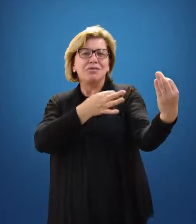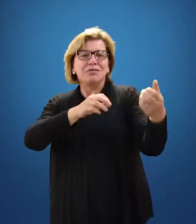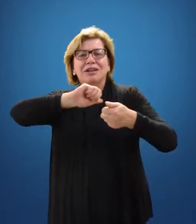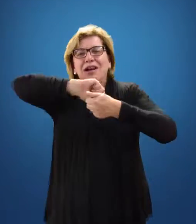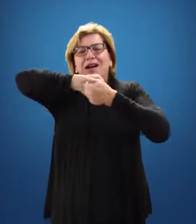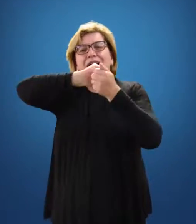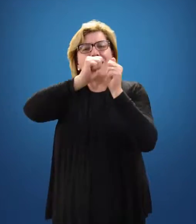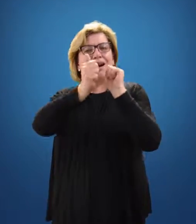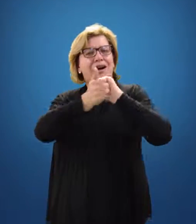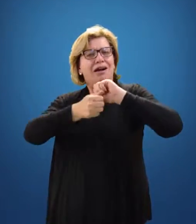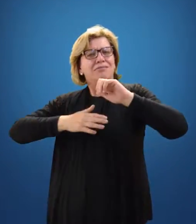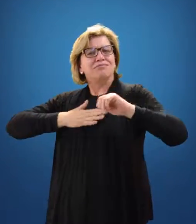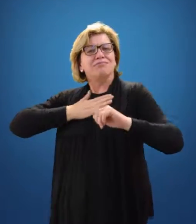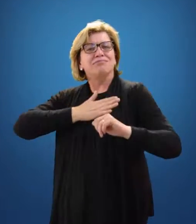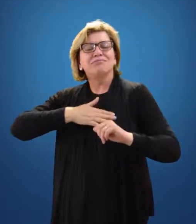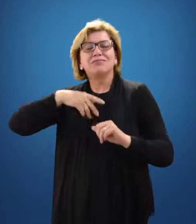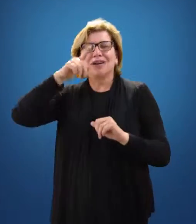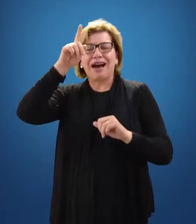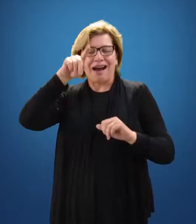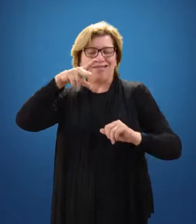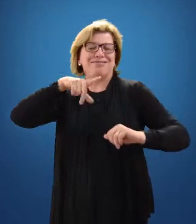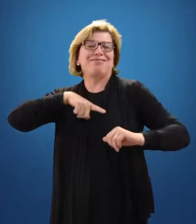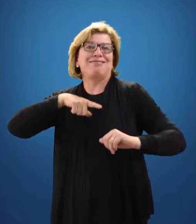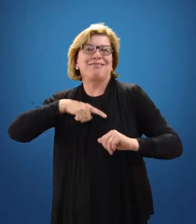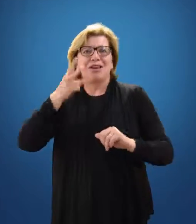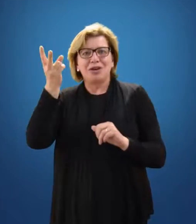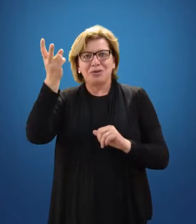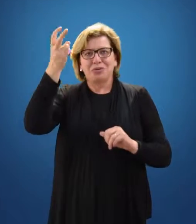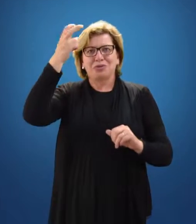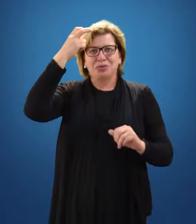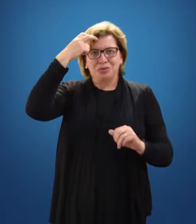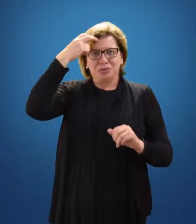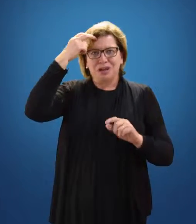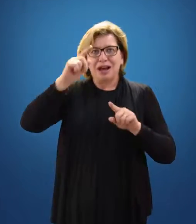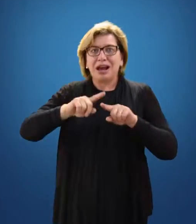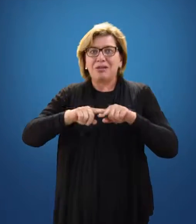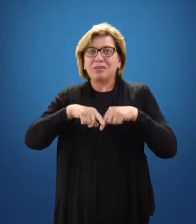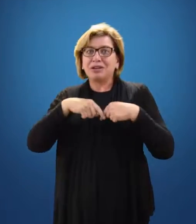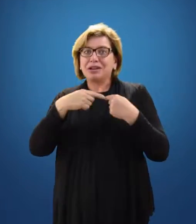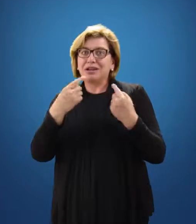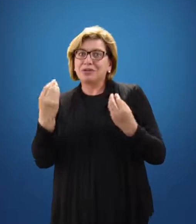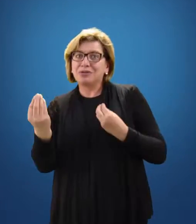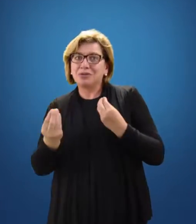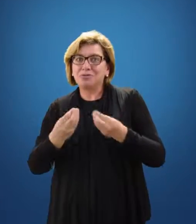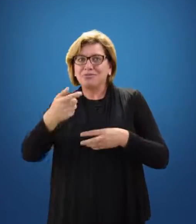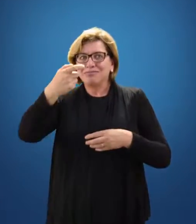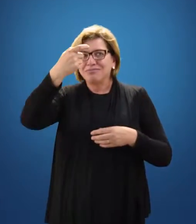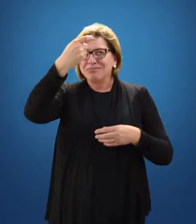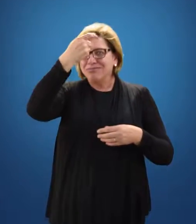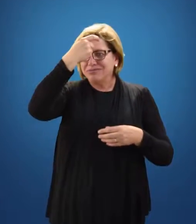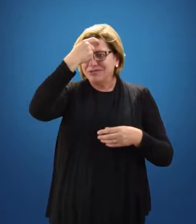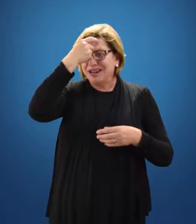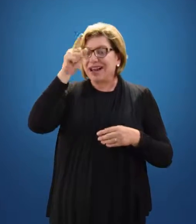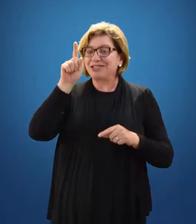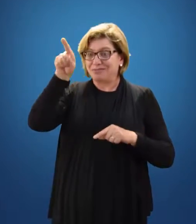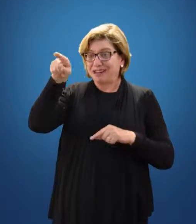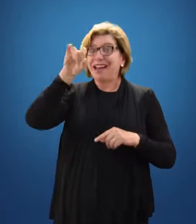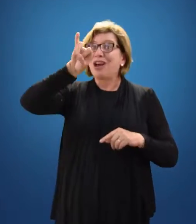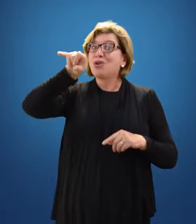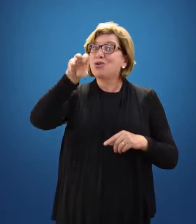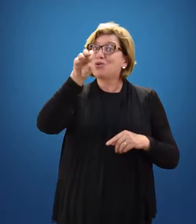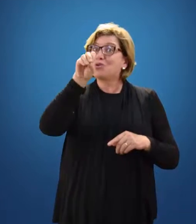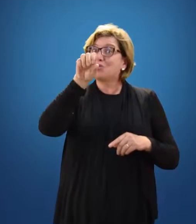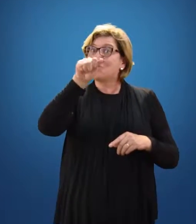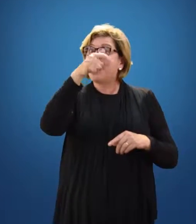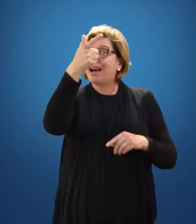sim são possuidoras de cultura. Mas como personalidade, também a gente diz, João é um cara forte.